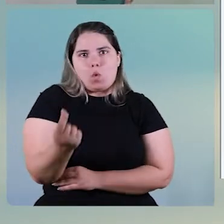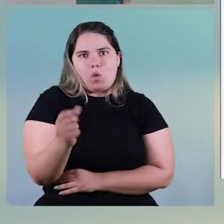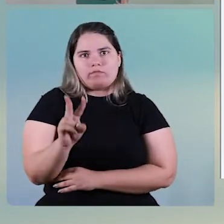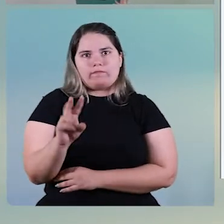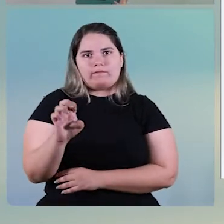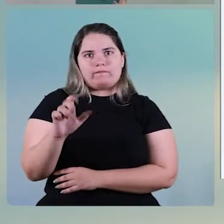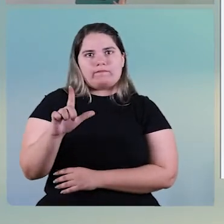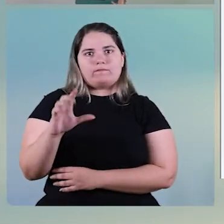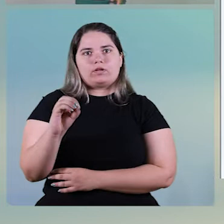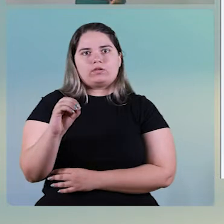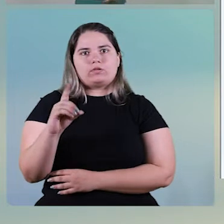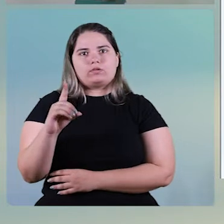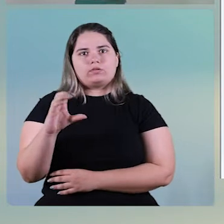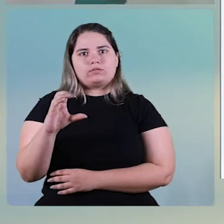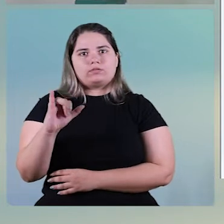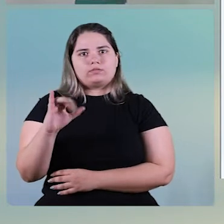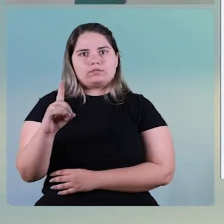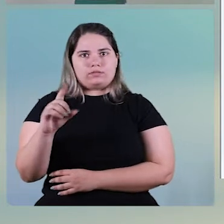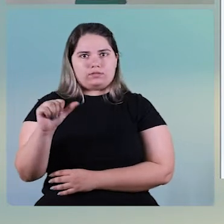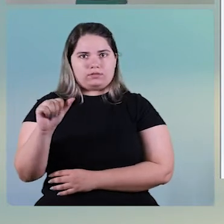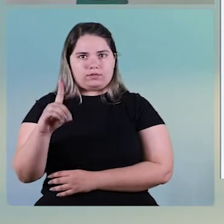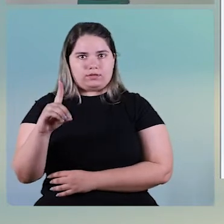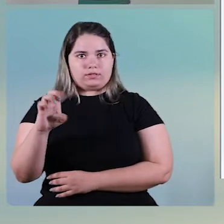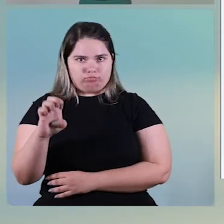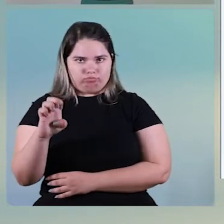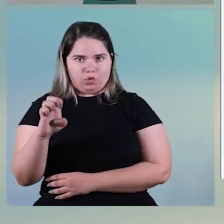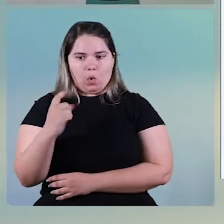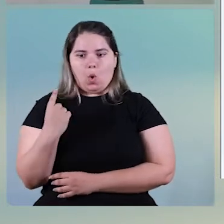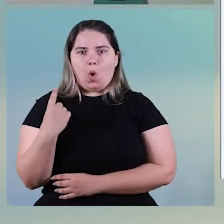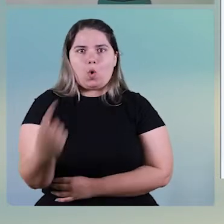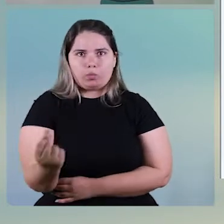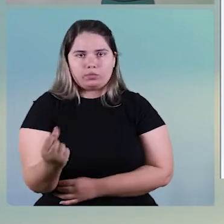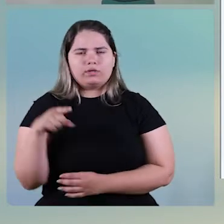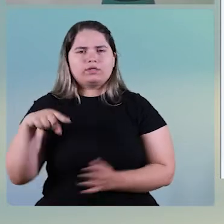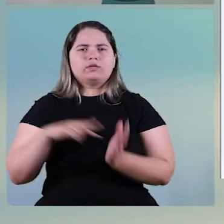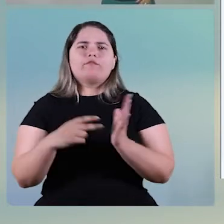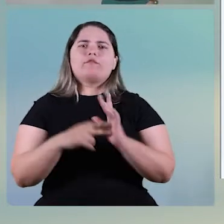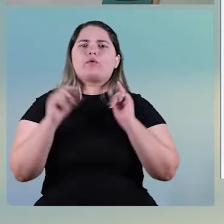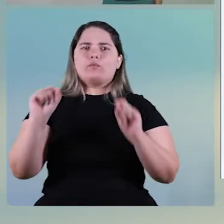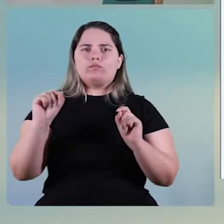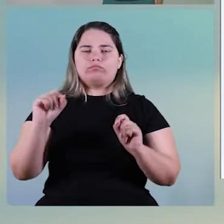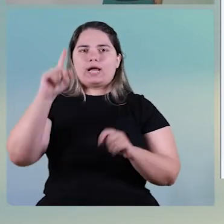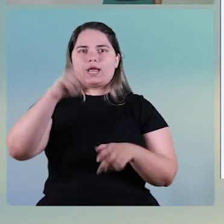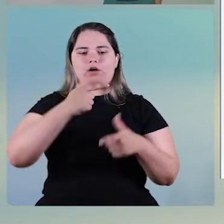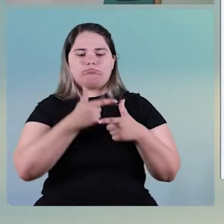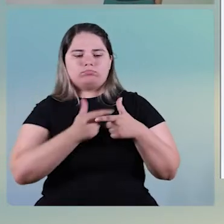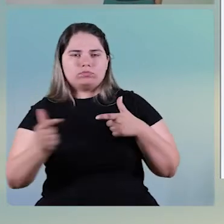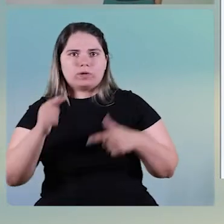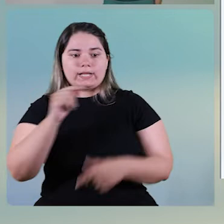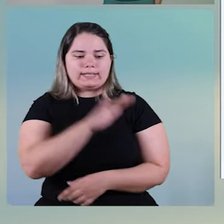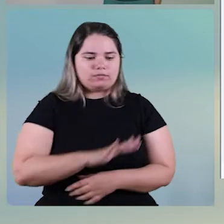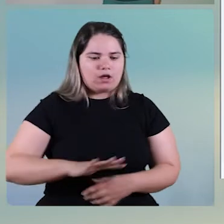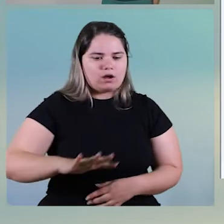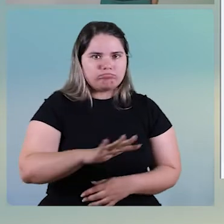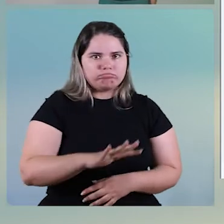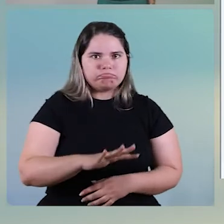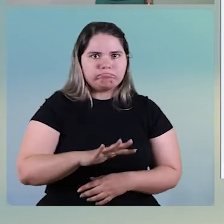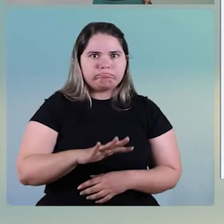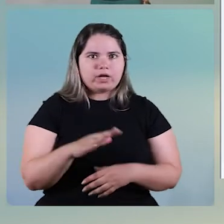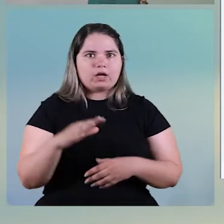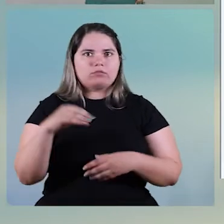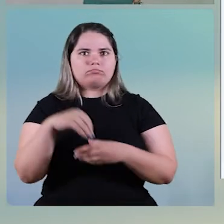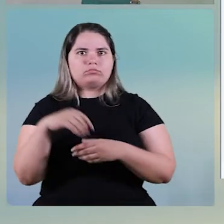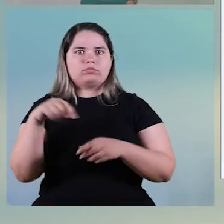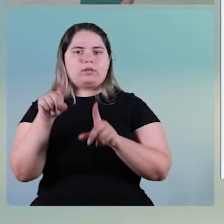que é velocidade? A velocidade é a razão entre espaço e tempo. No caso, a velocidade